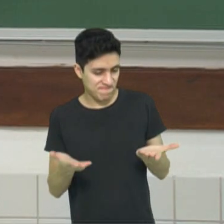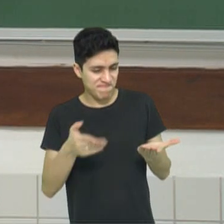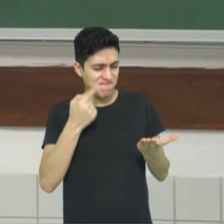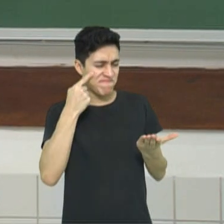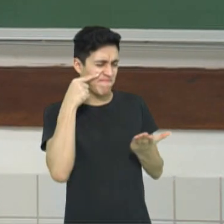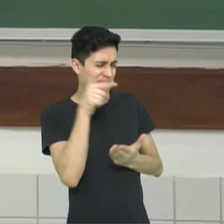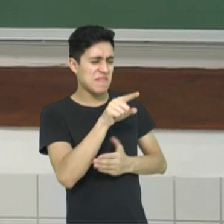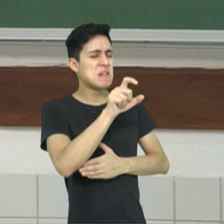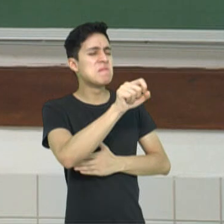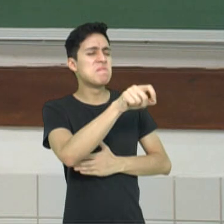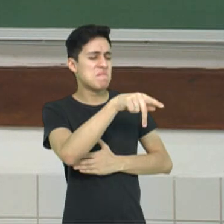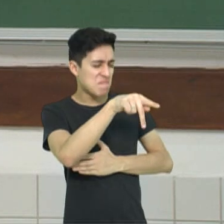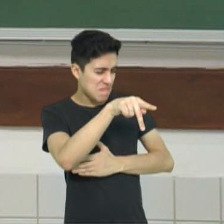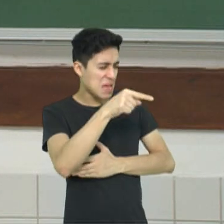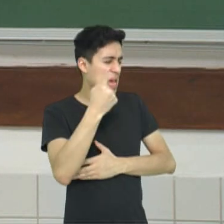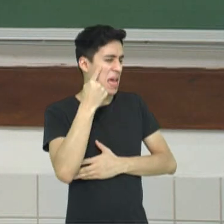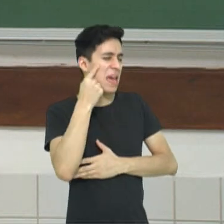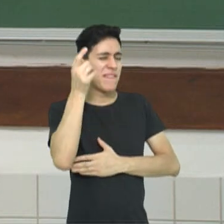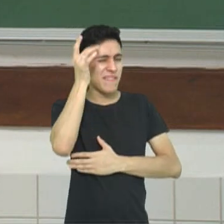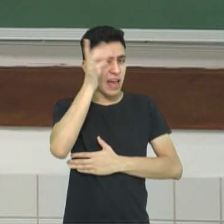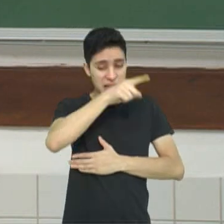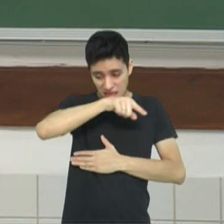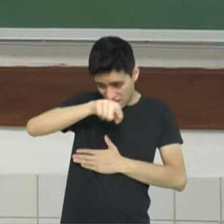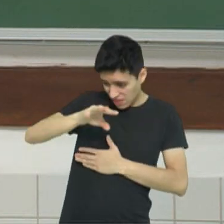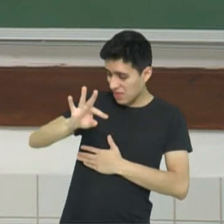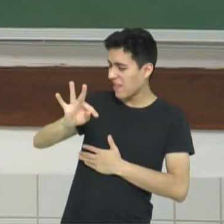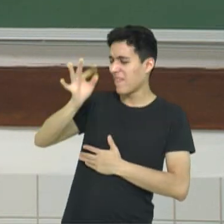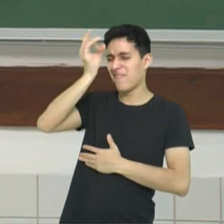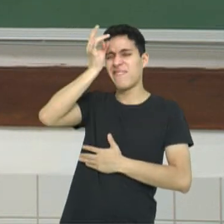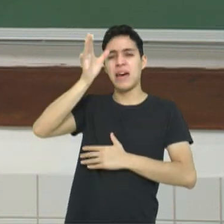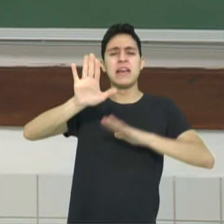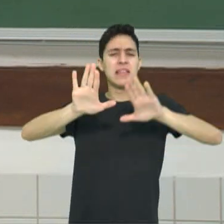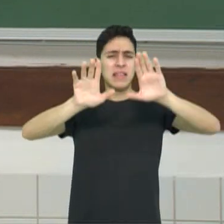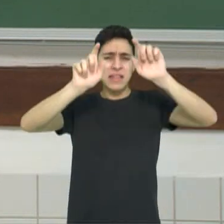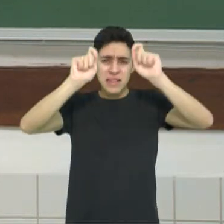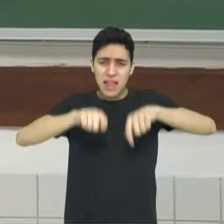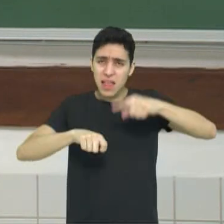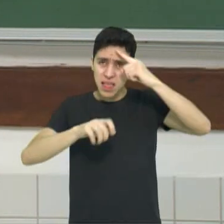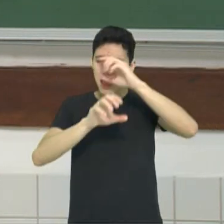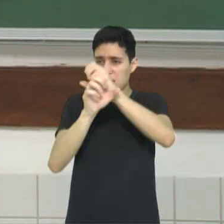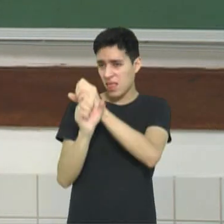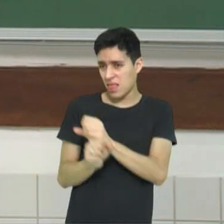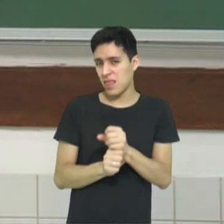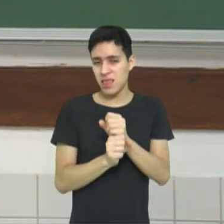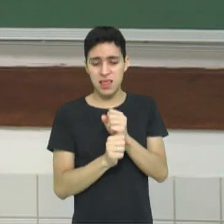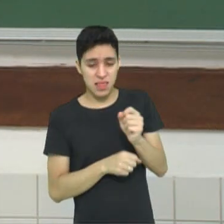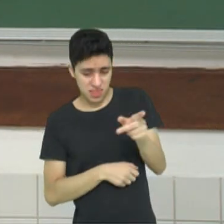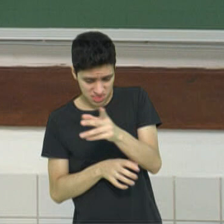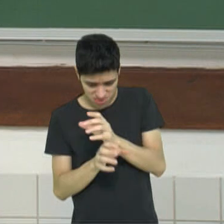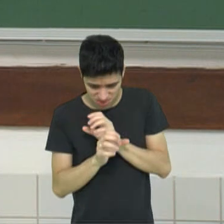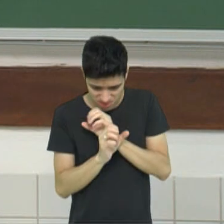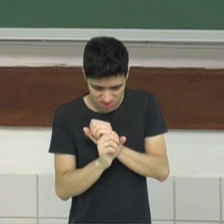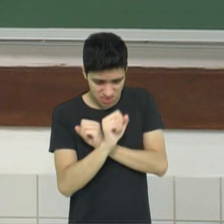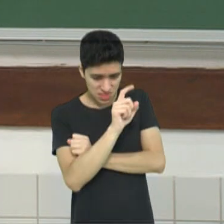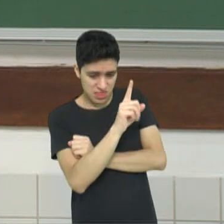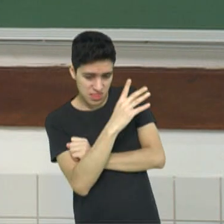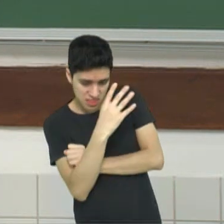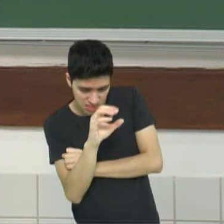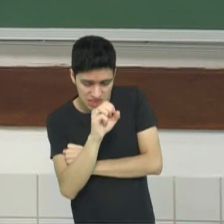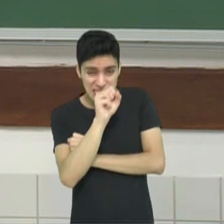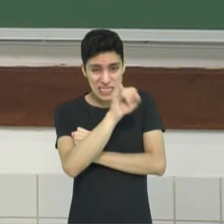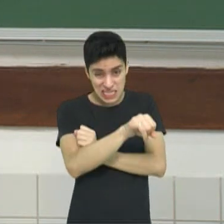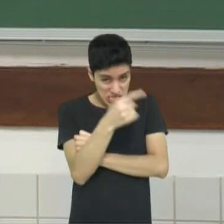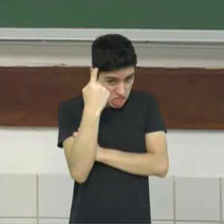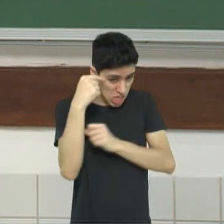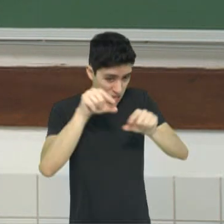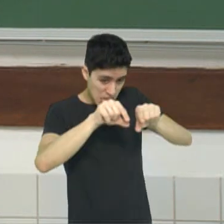Encontramos o P, para achar o T é muito fácil. Você também pode tentar fazer de cabeça, lembra? O peso dos dois juntos é 140. Se o